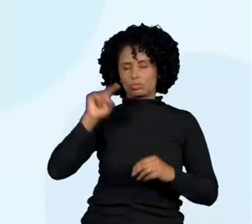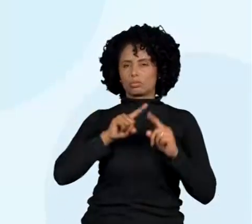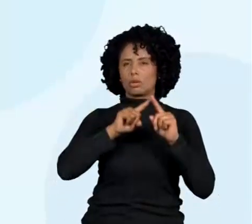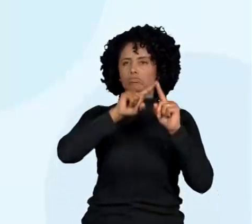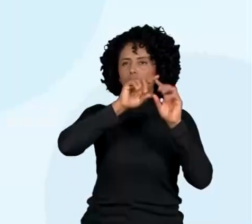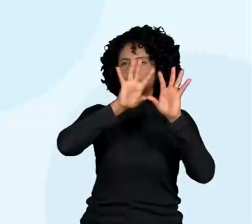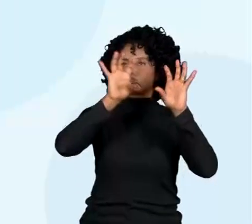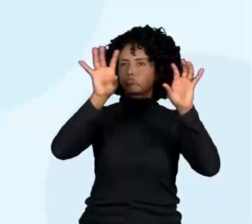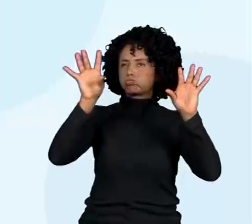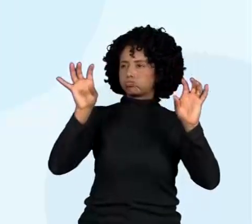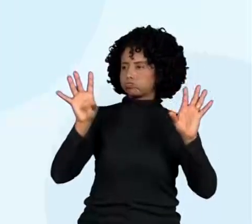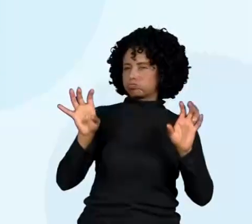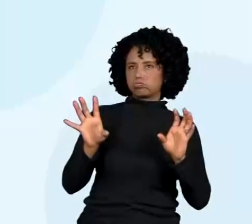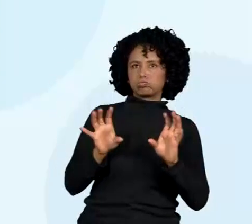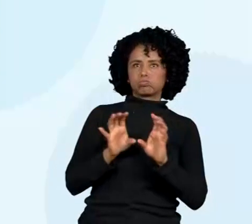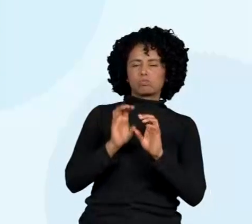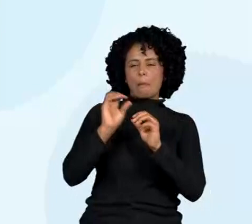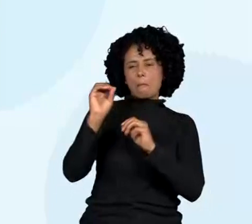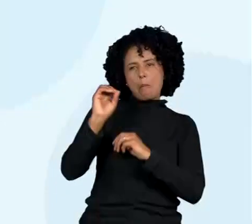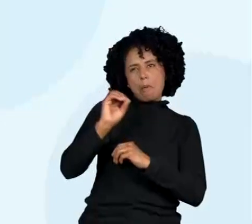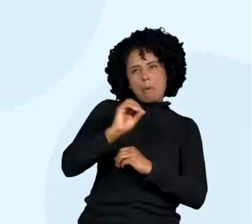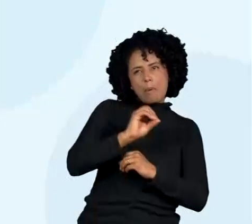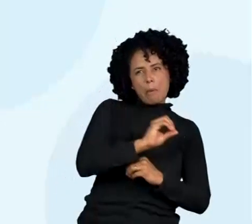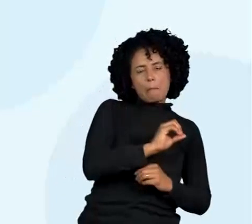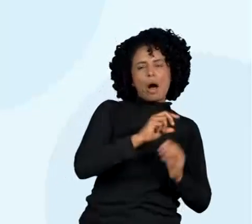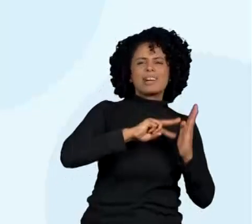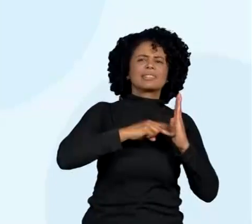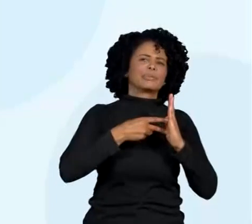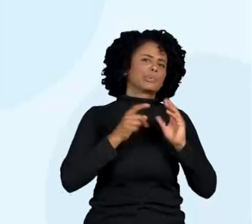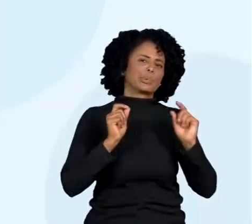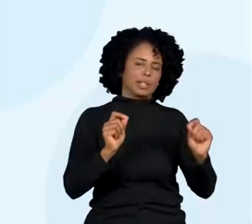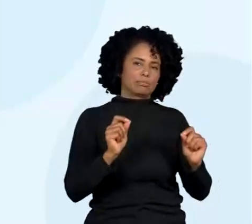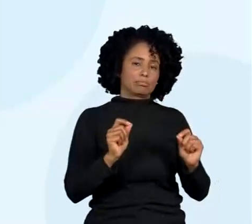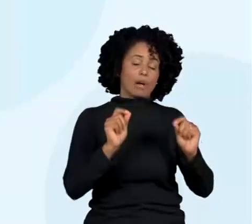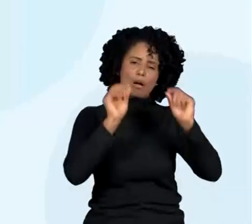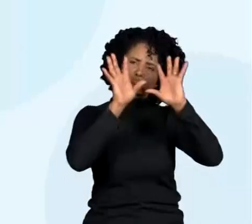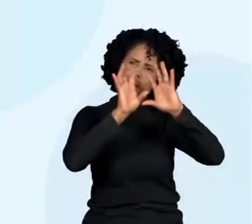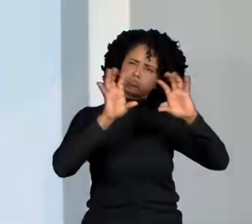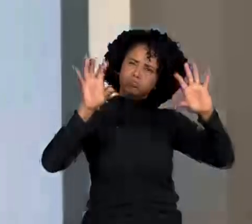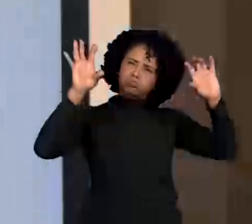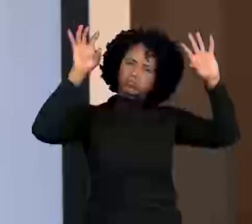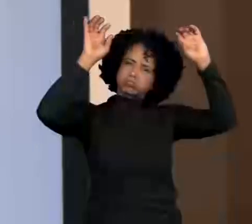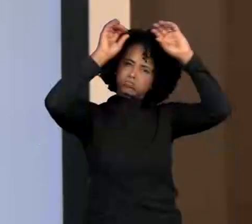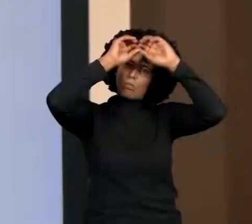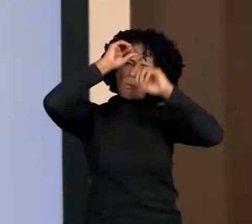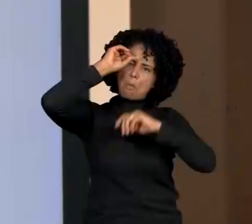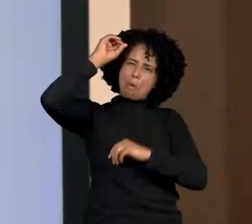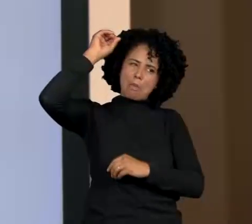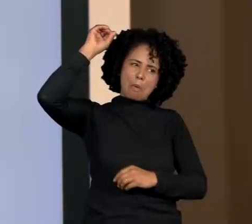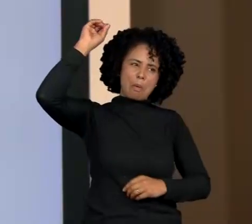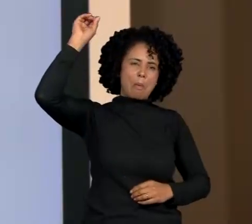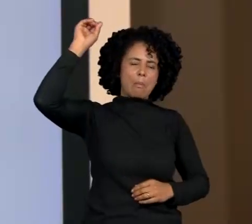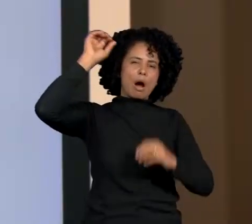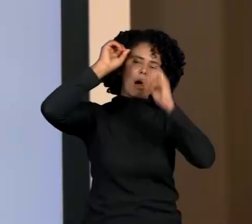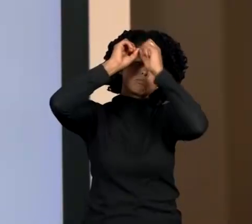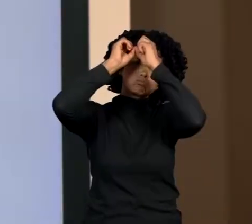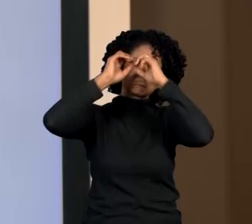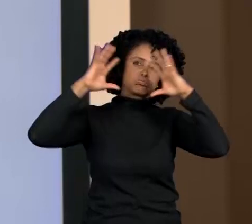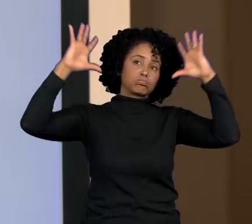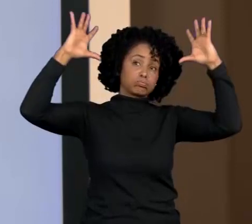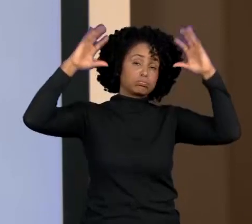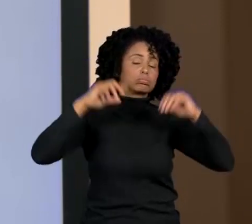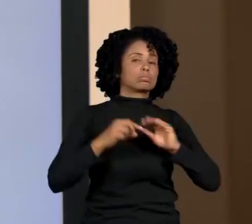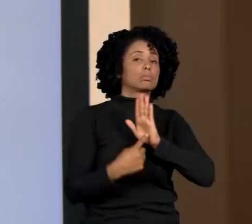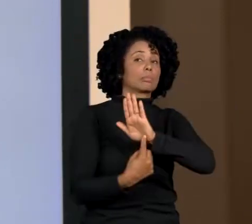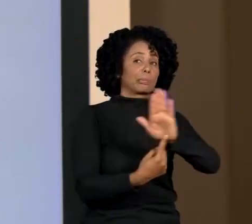Esse aqui, ó. Esse balão, ele é uma nuvem com bolinhas aqui, ó. Né? Que eu vou até continuar mais pertinho do